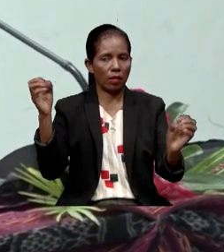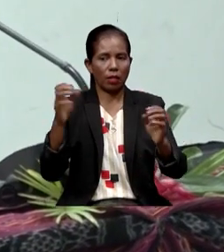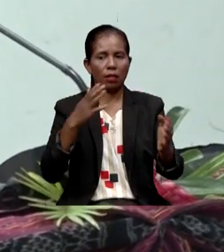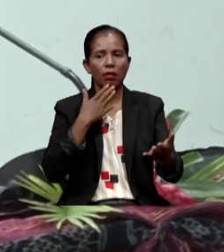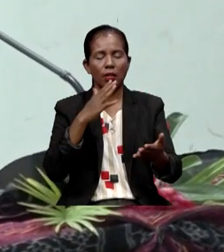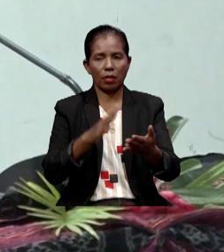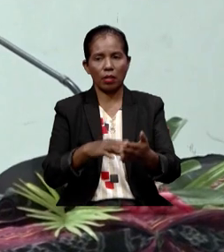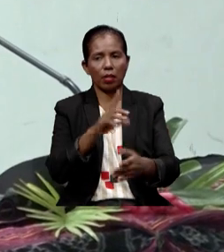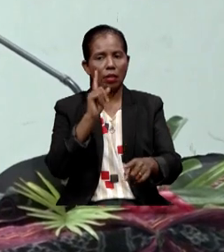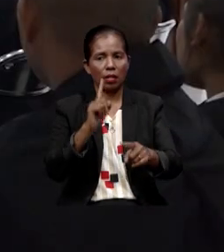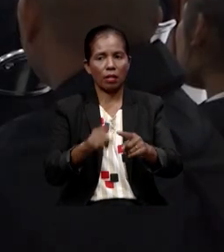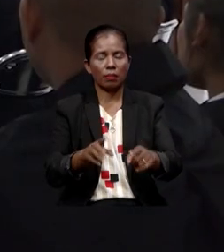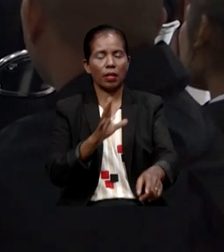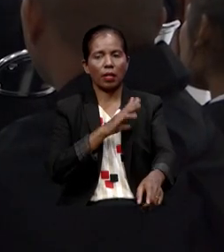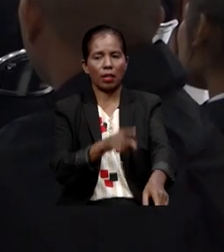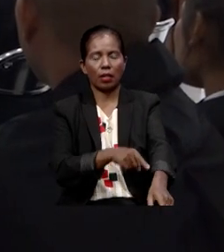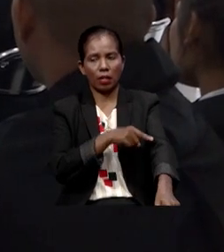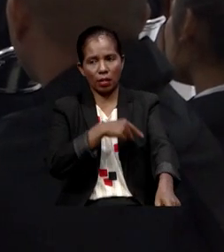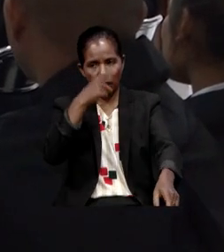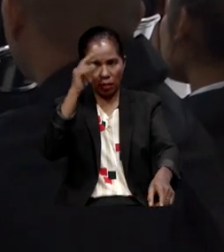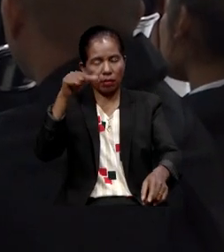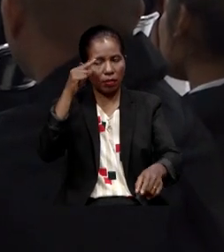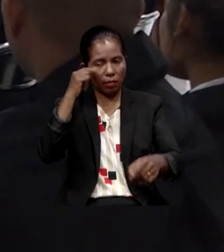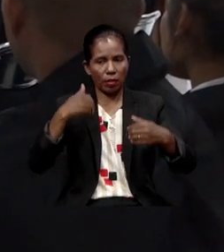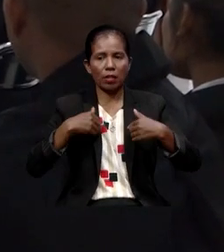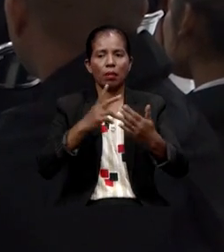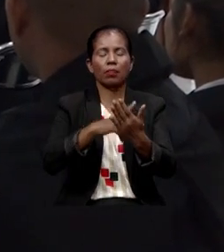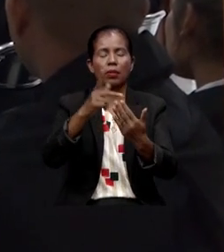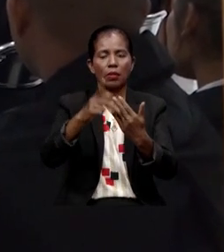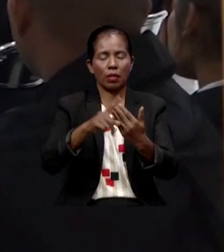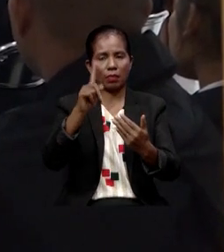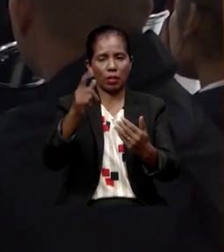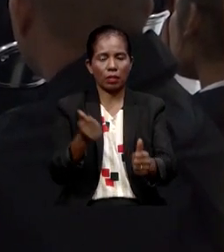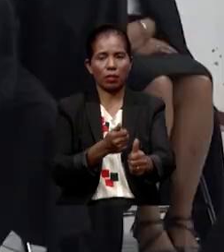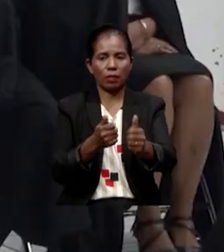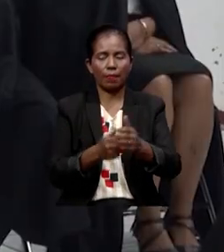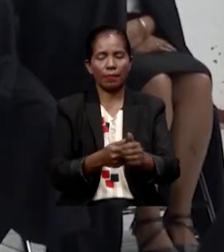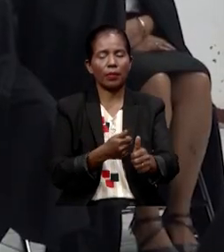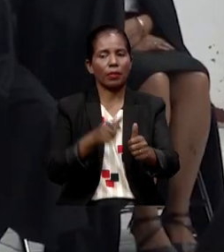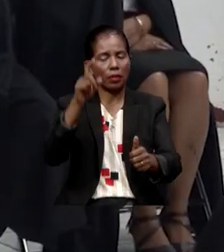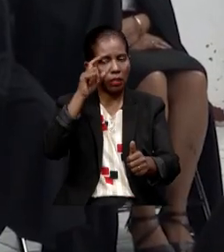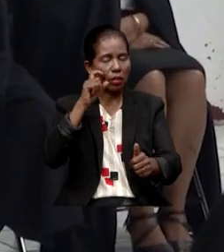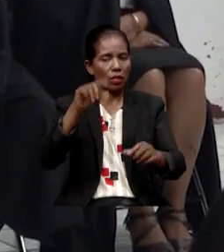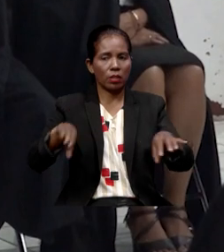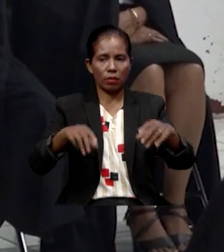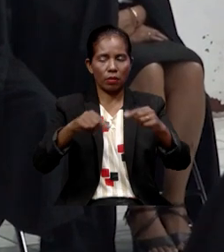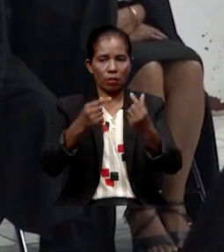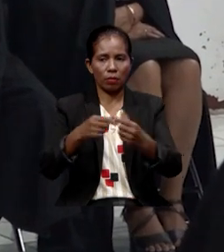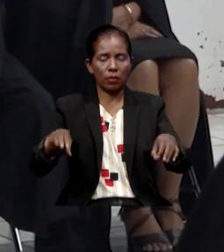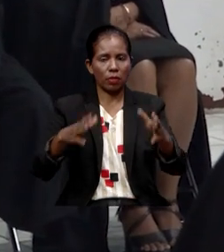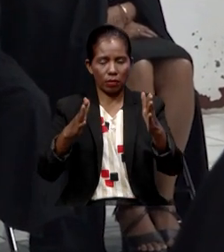dia, como é bem moço, labele Dada Naru, também governo e a programa IDNB a tu cumprir. Tu és Xanana, serviço grupo trabalho nem